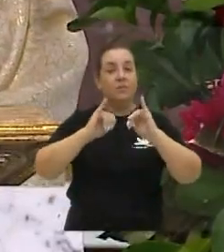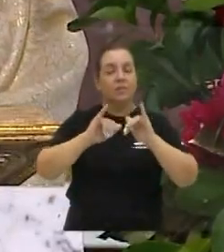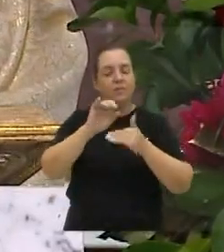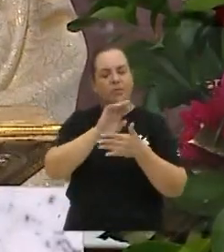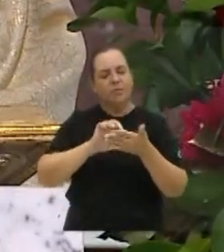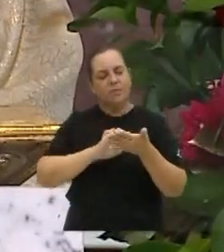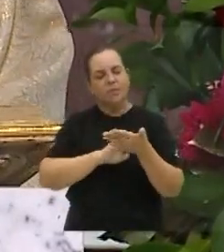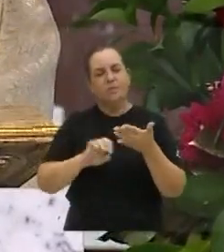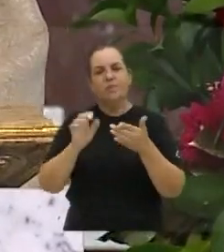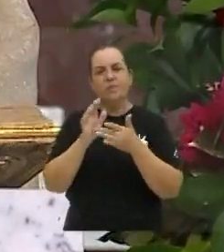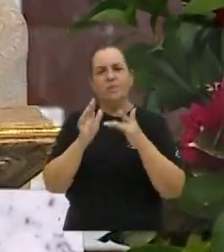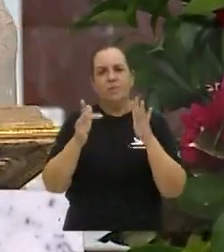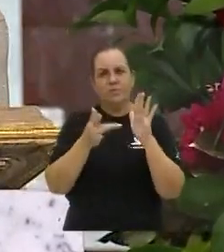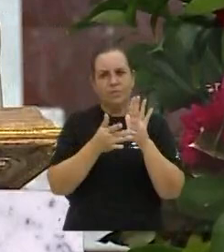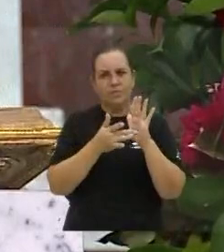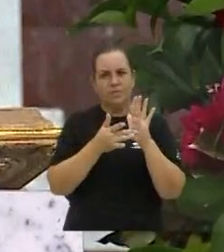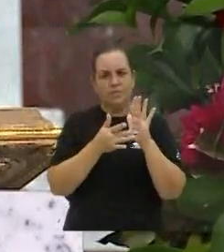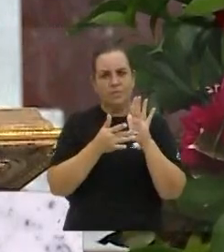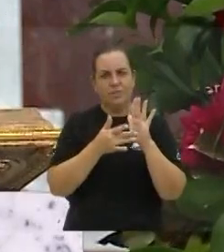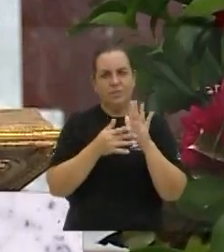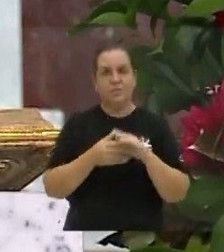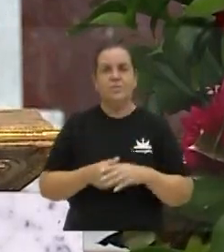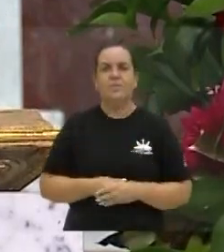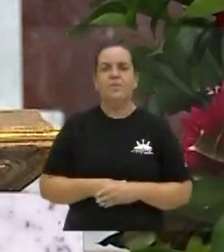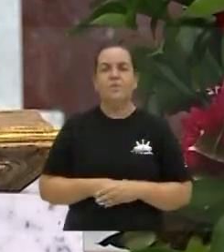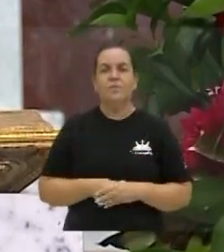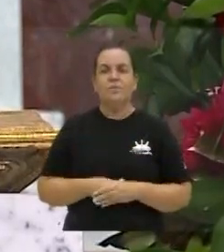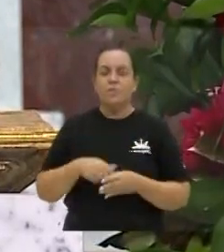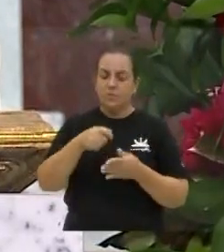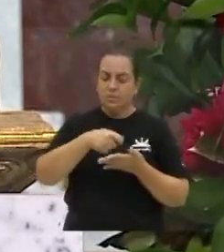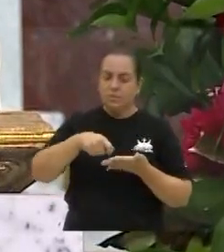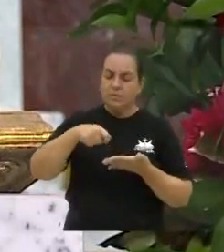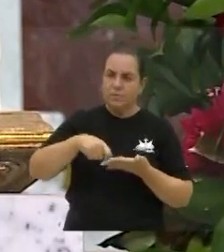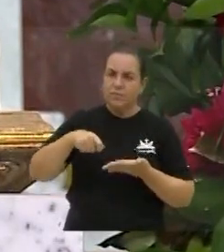Proclamação do Evangelho de Jesus Cristo,